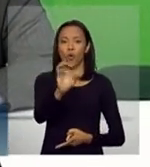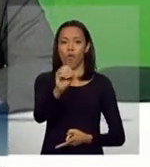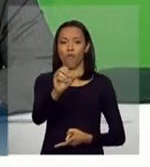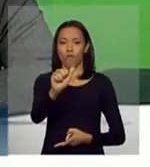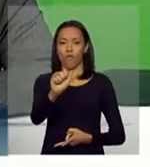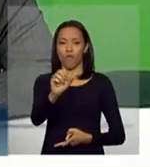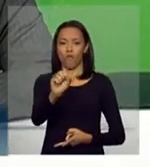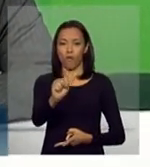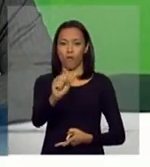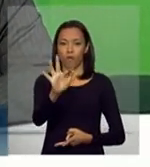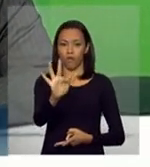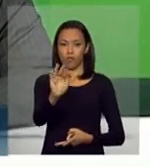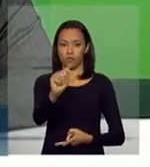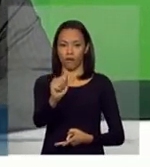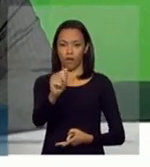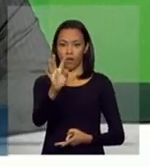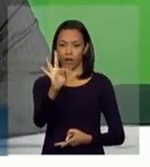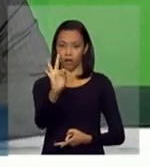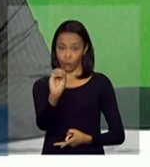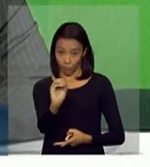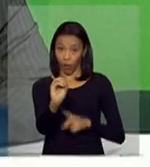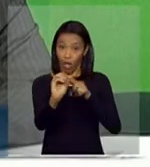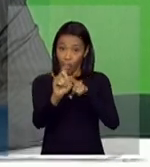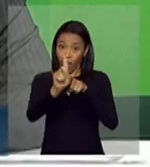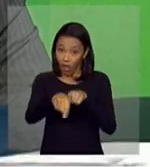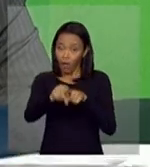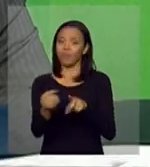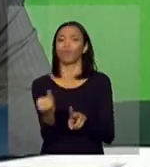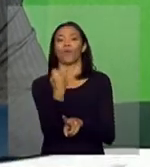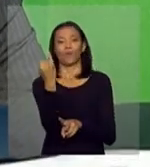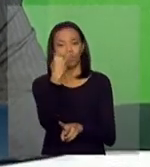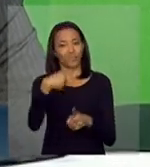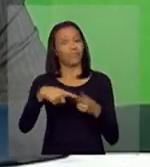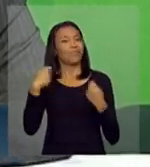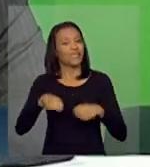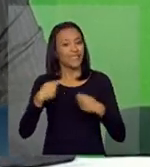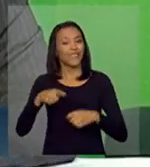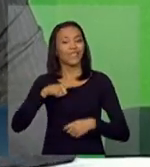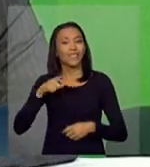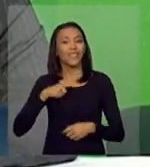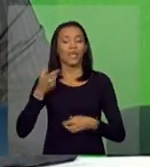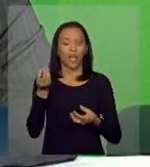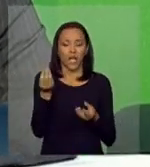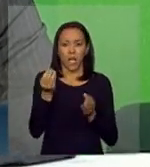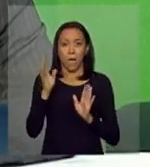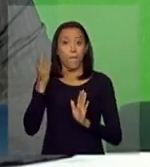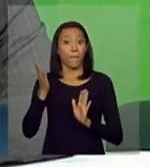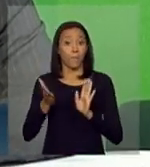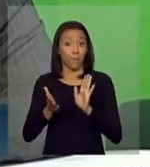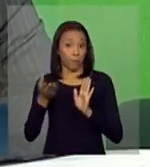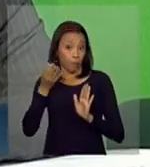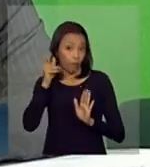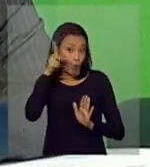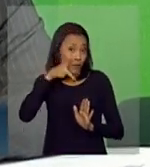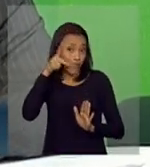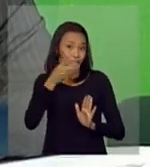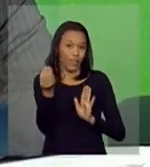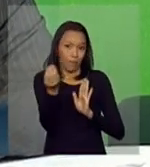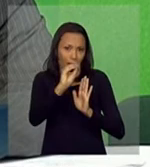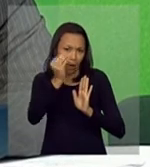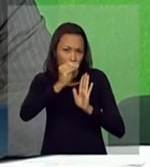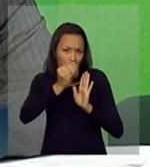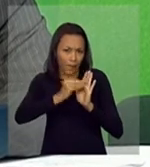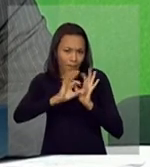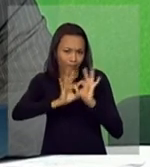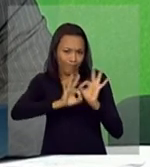são minerais importantes e que precisam ter políticas bem formuladas, porque o país é altamente